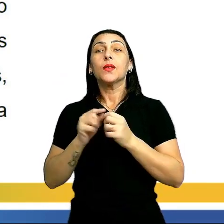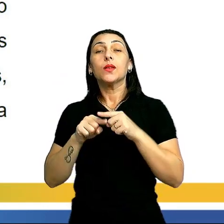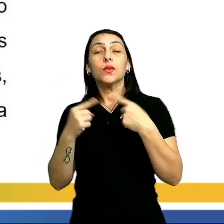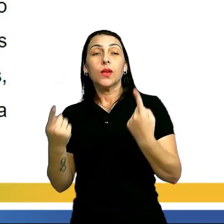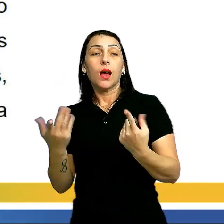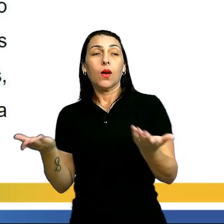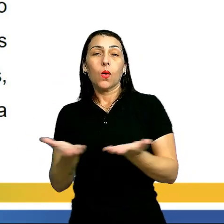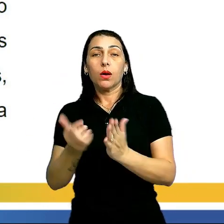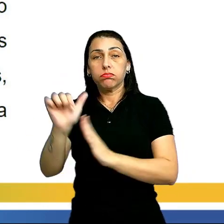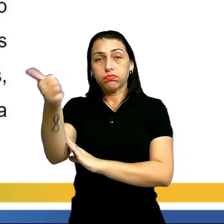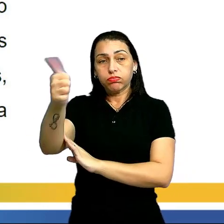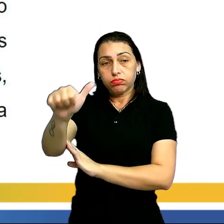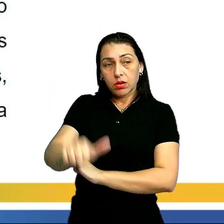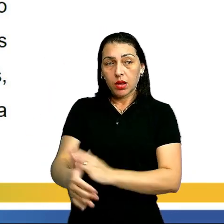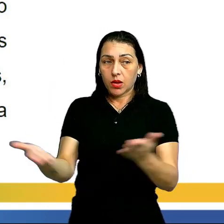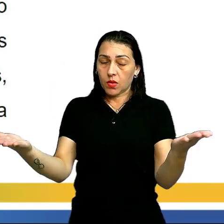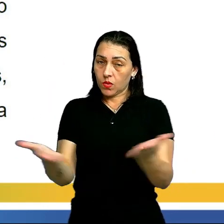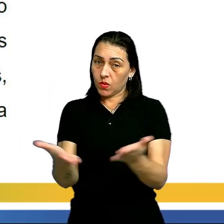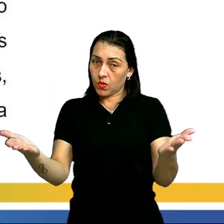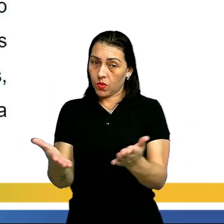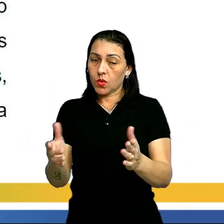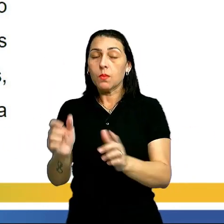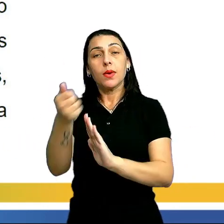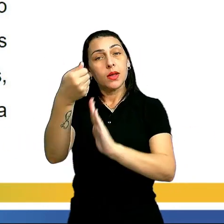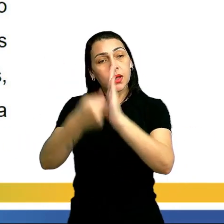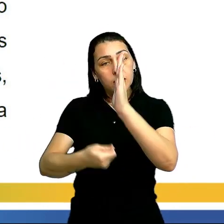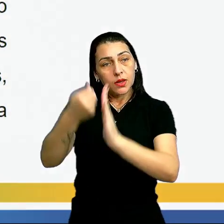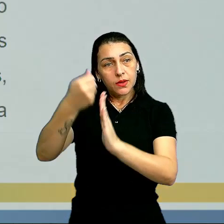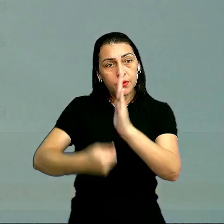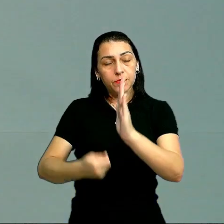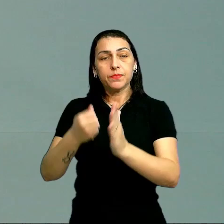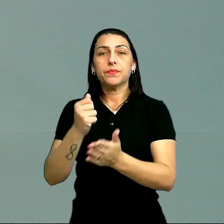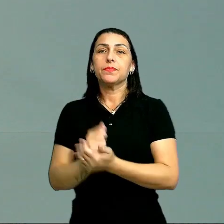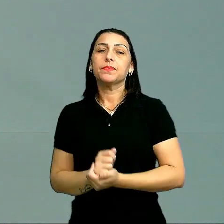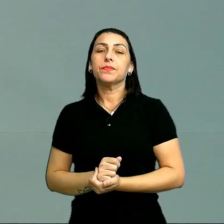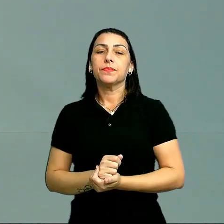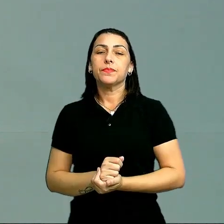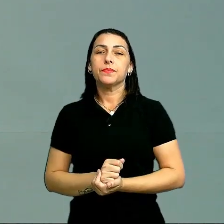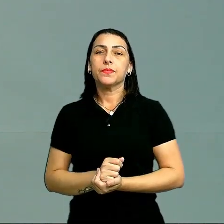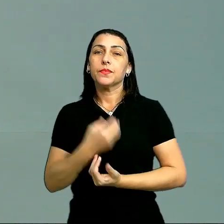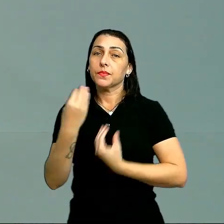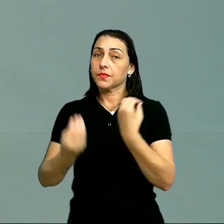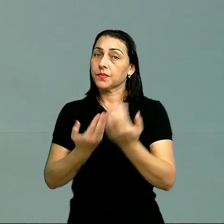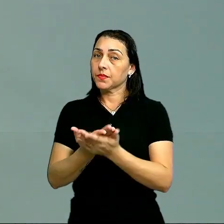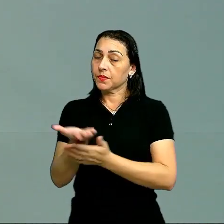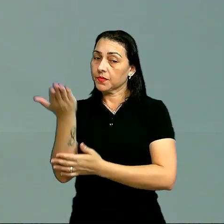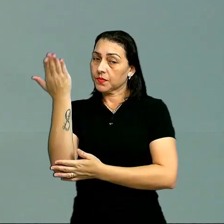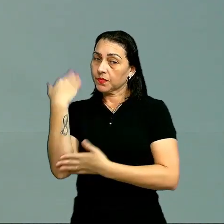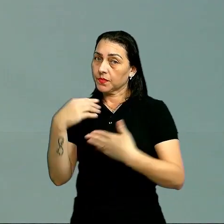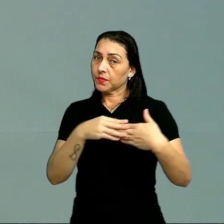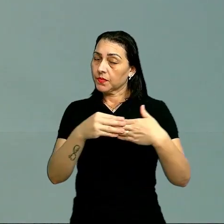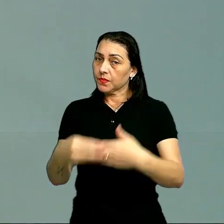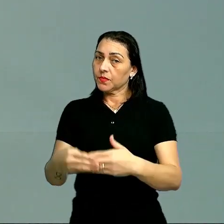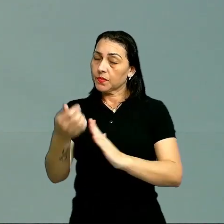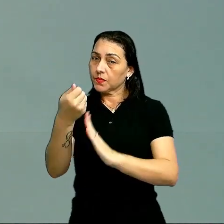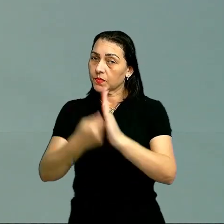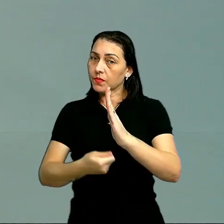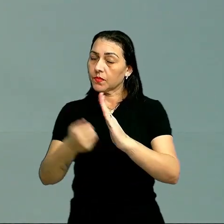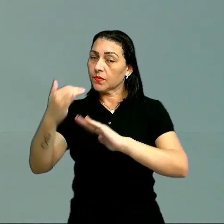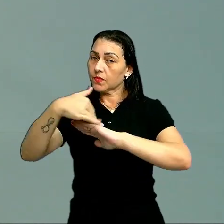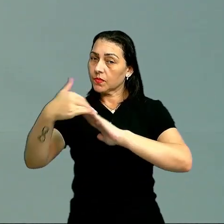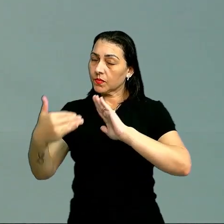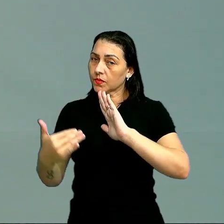Então, nós vamos analisar hoje uma redação. E aí, como na aula passada eu trouxe uma redação